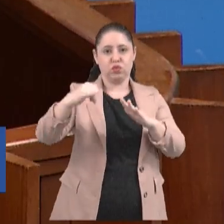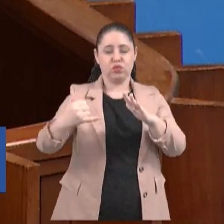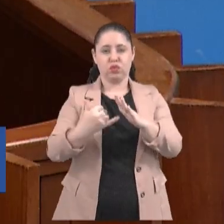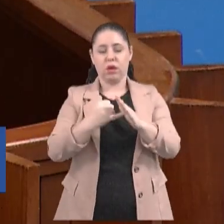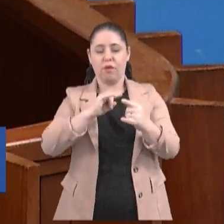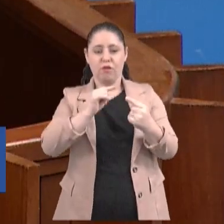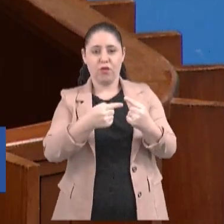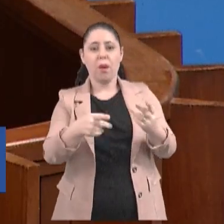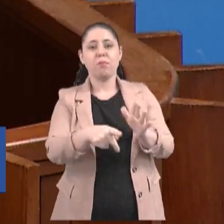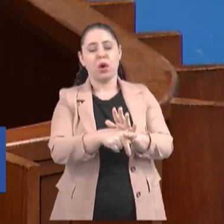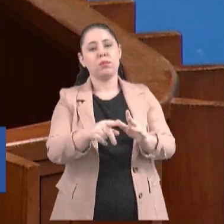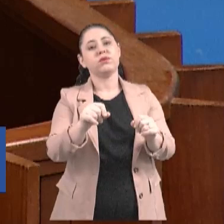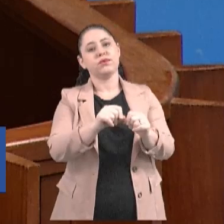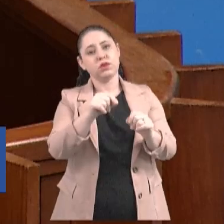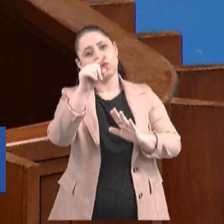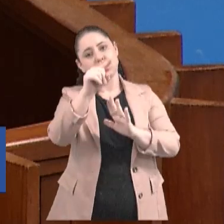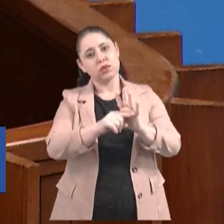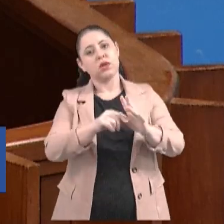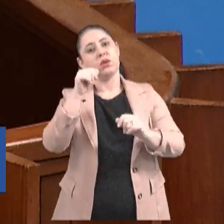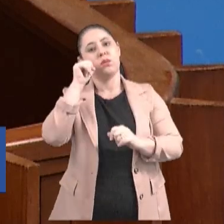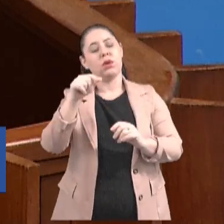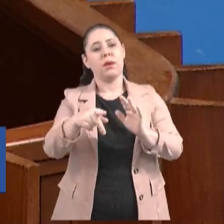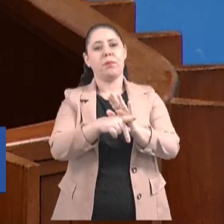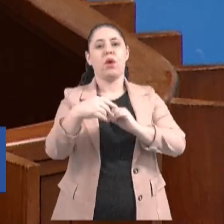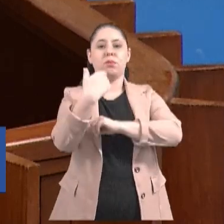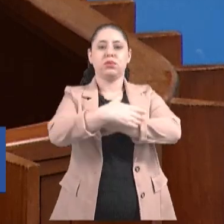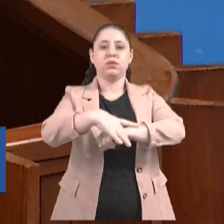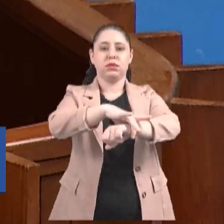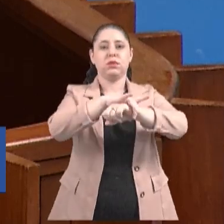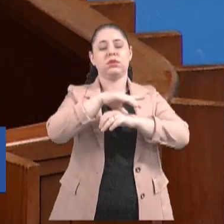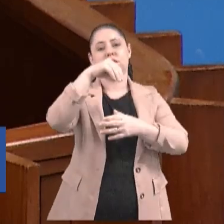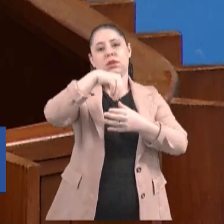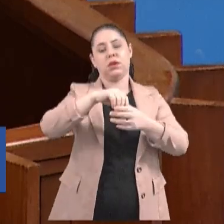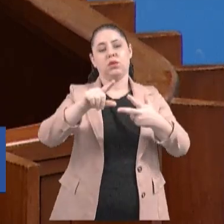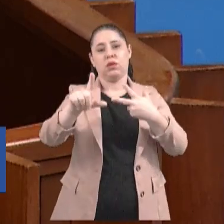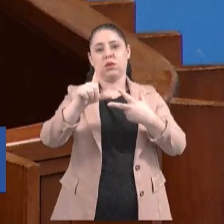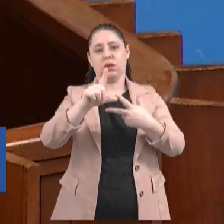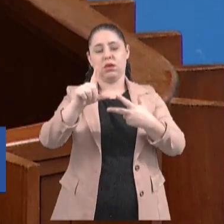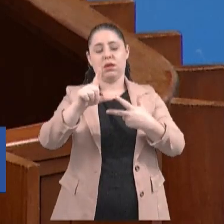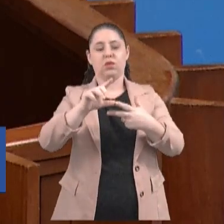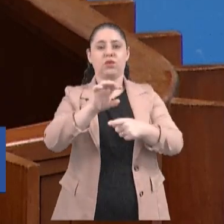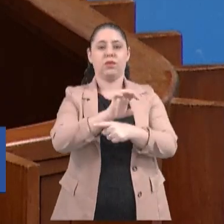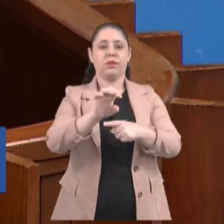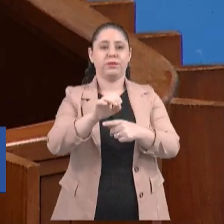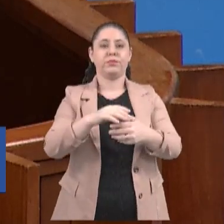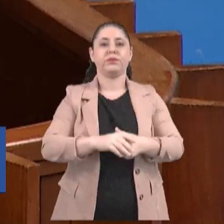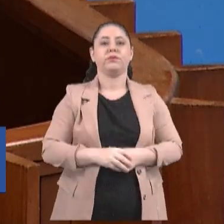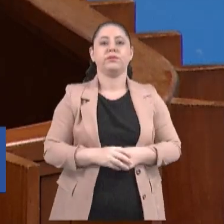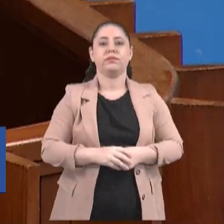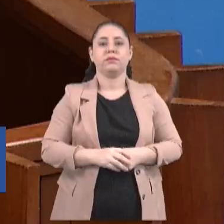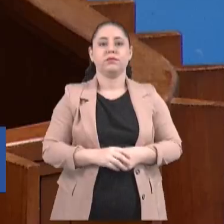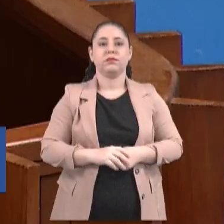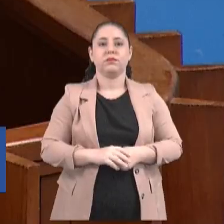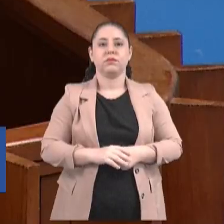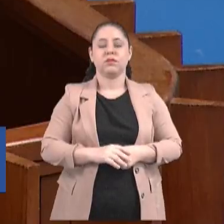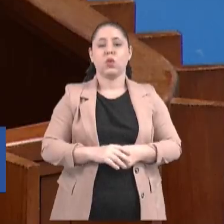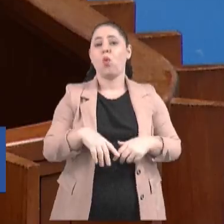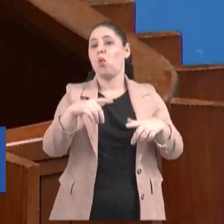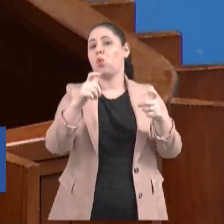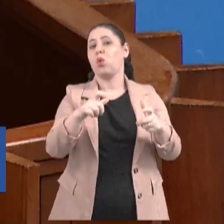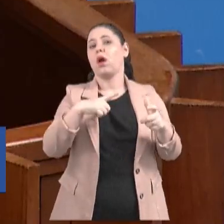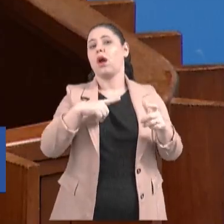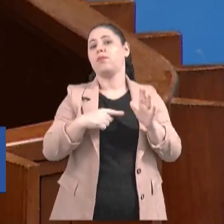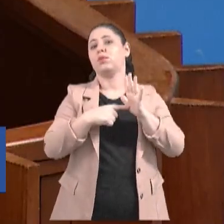órgãos voltados à promoção dos direitos das mulheres no âmbito do Legislativo Estadual. O